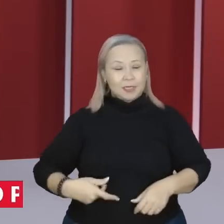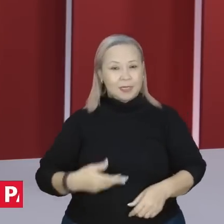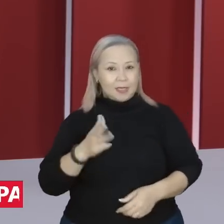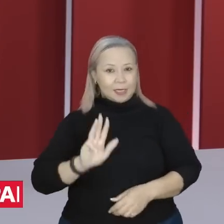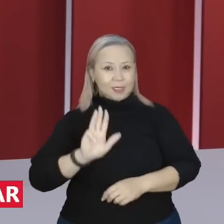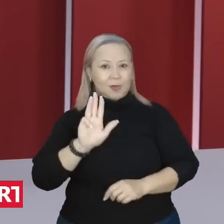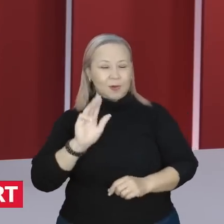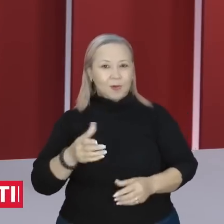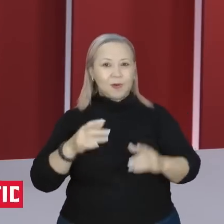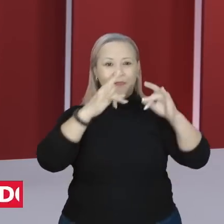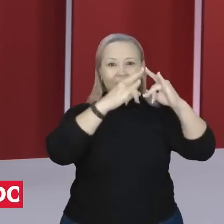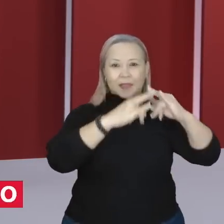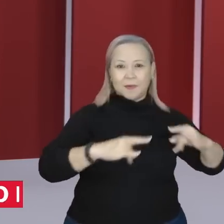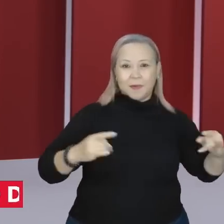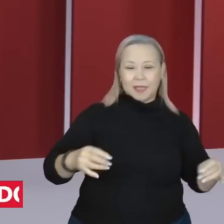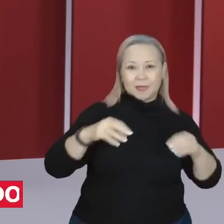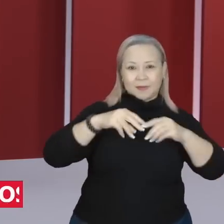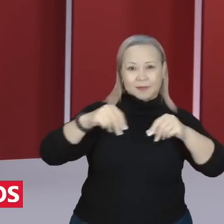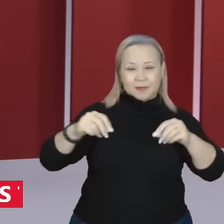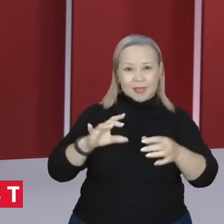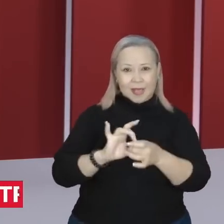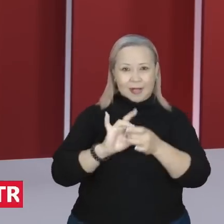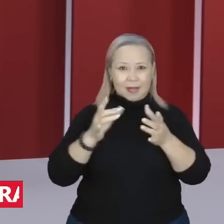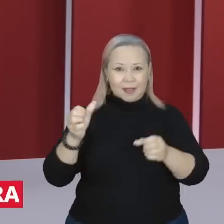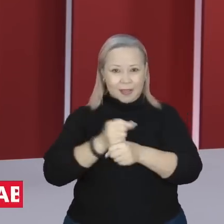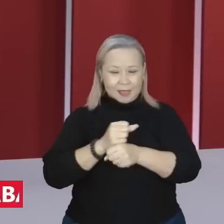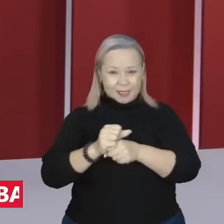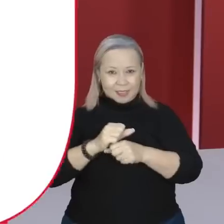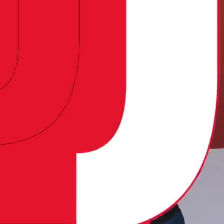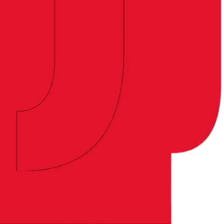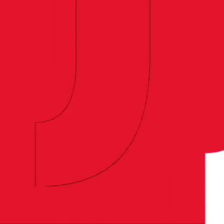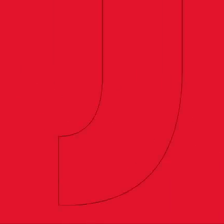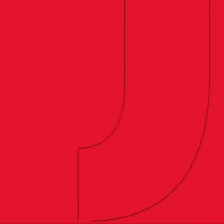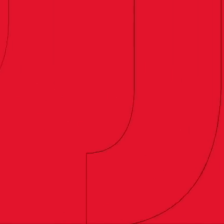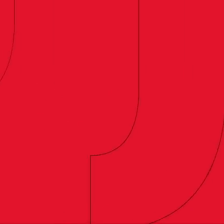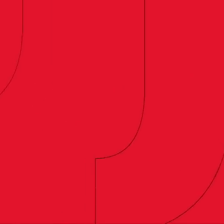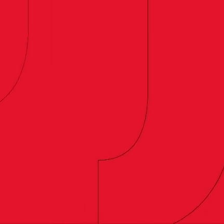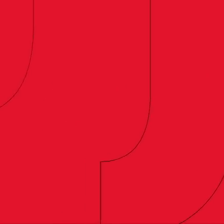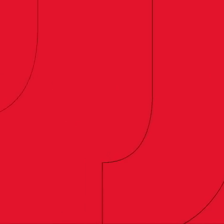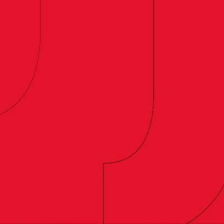no acampamento Terra Livre este ano em Brasília.